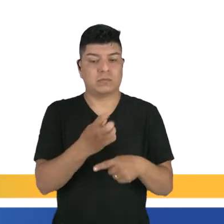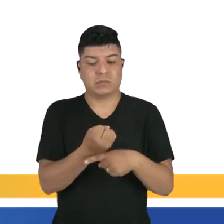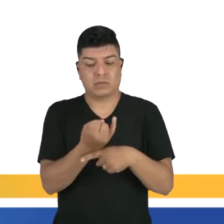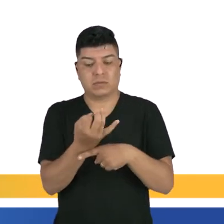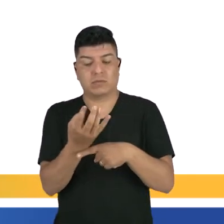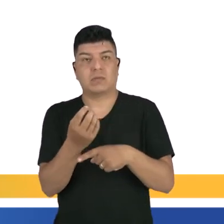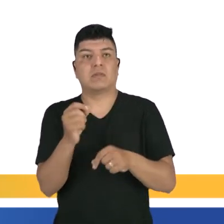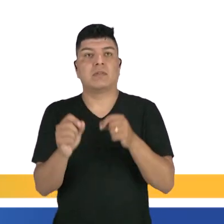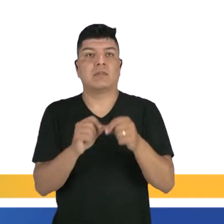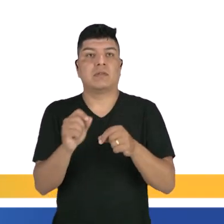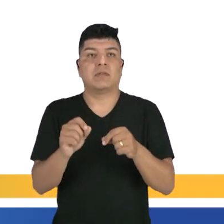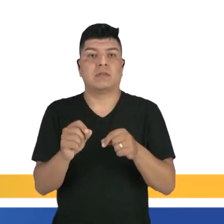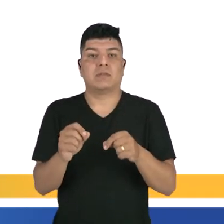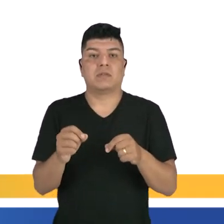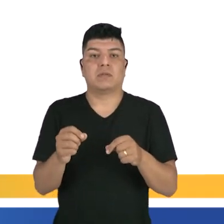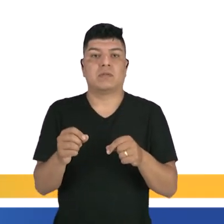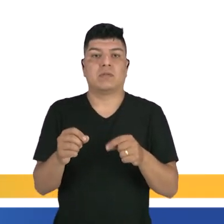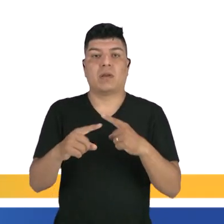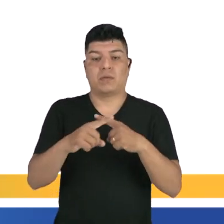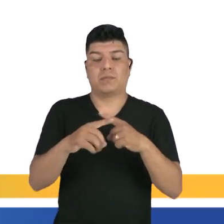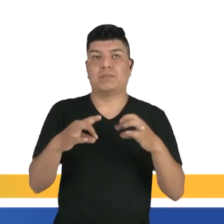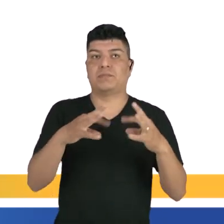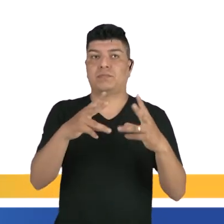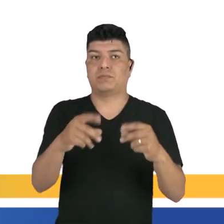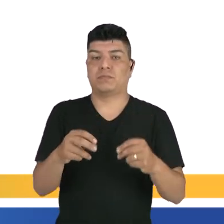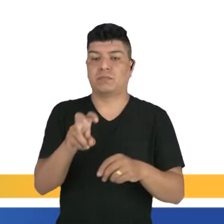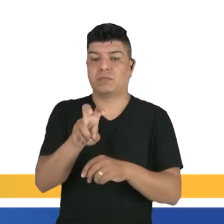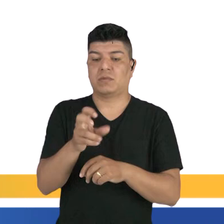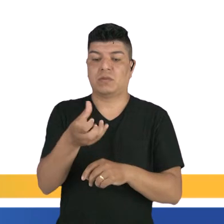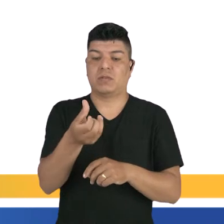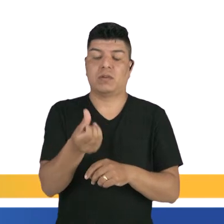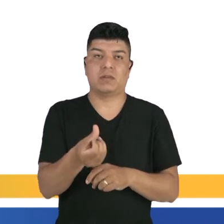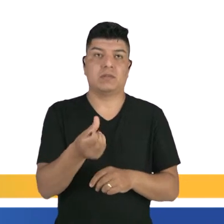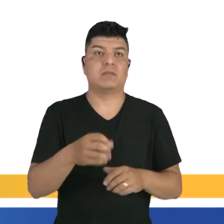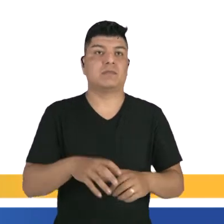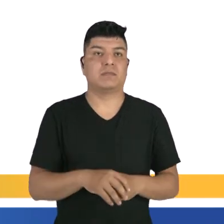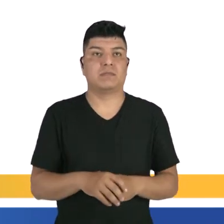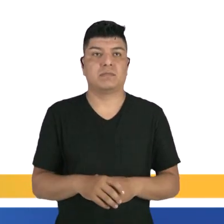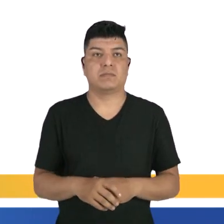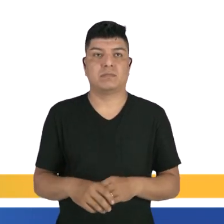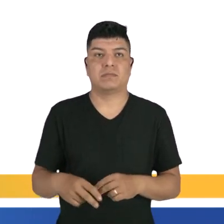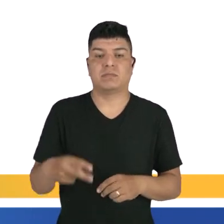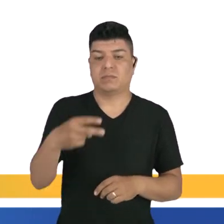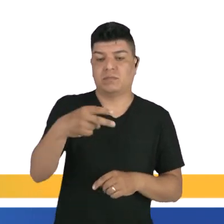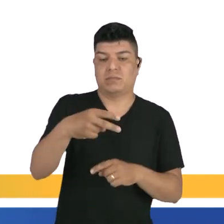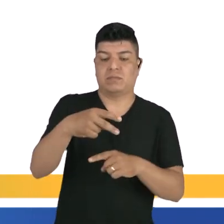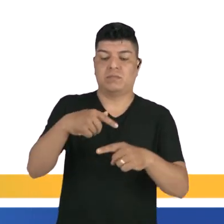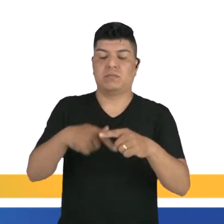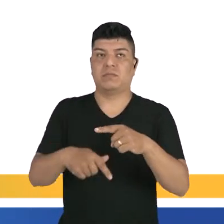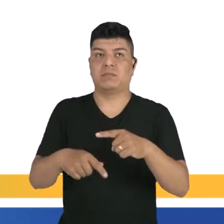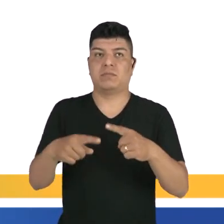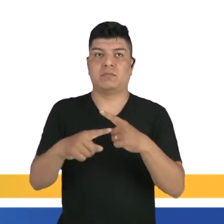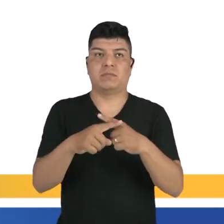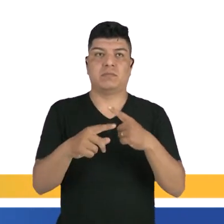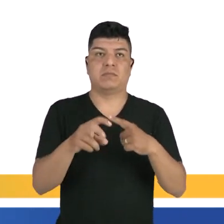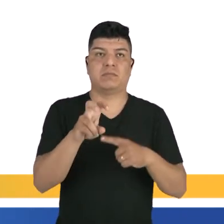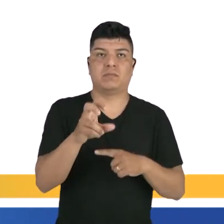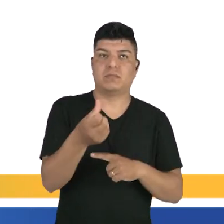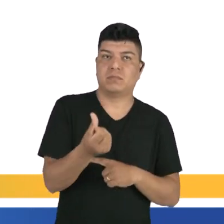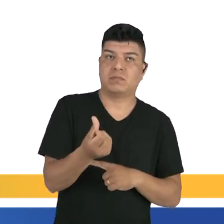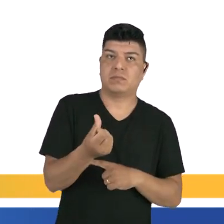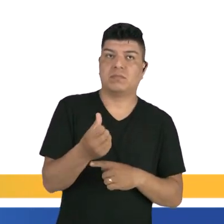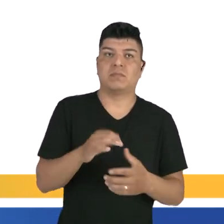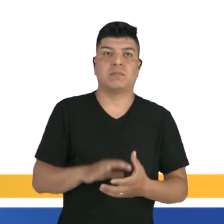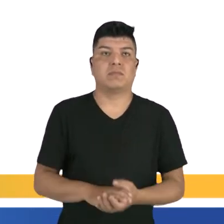vou multiplicar pelo percurso total, que seriam 56 voltas. Então, multiplicando 2 sétimos por 56, eu vou